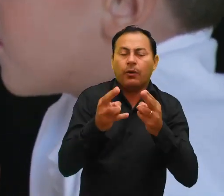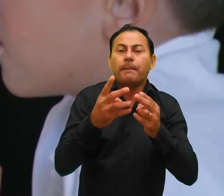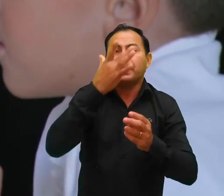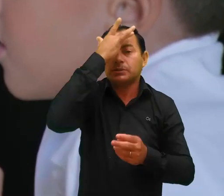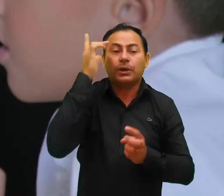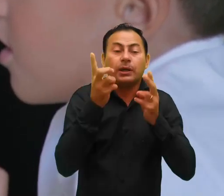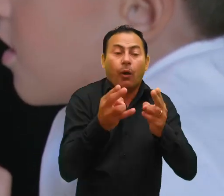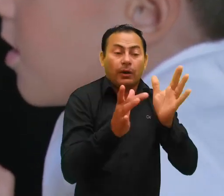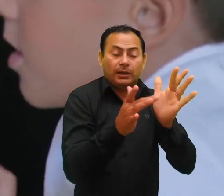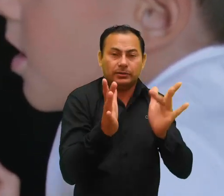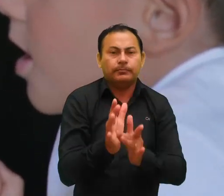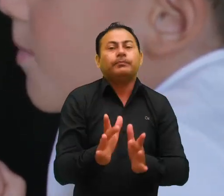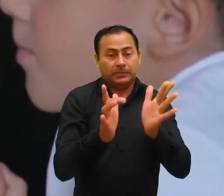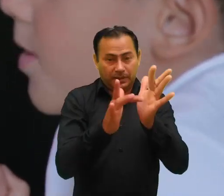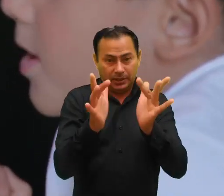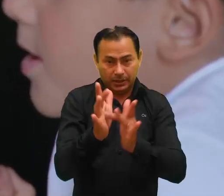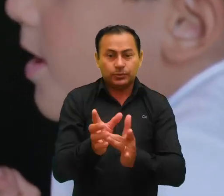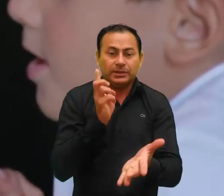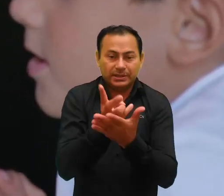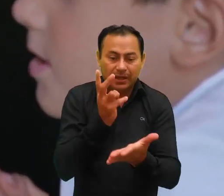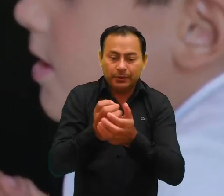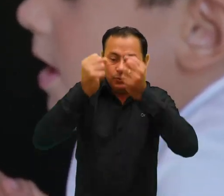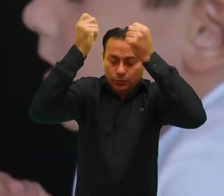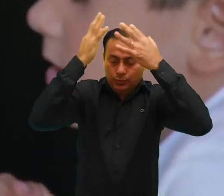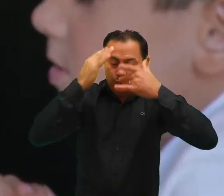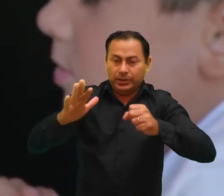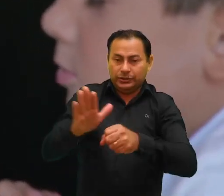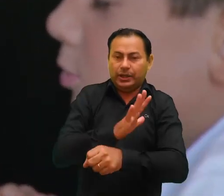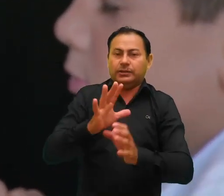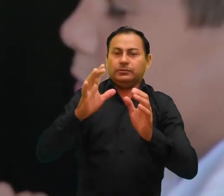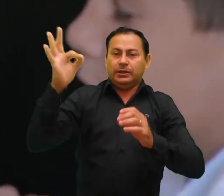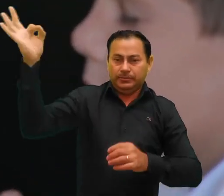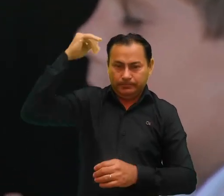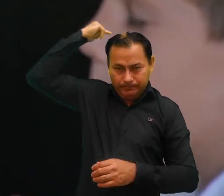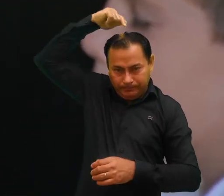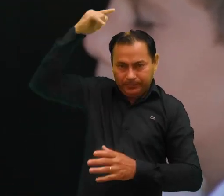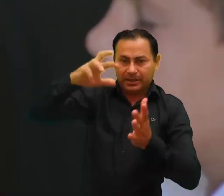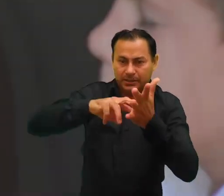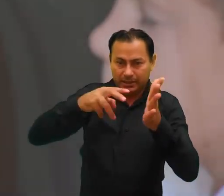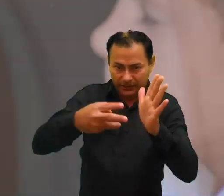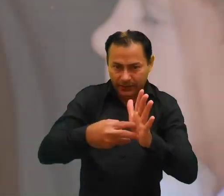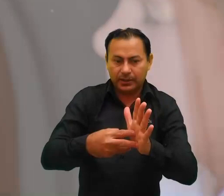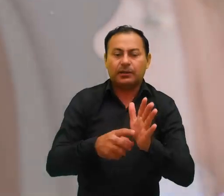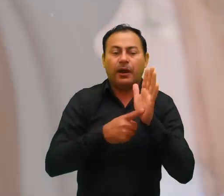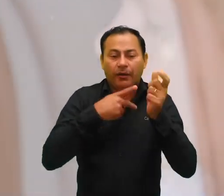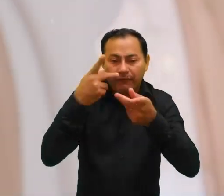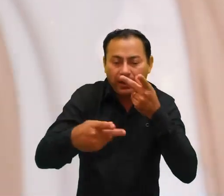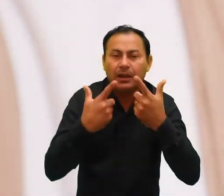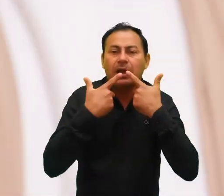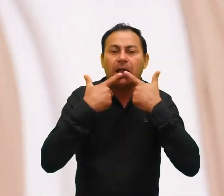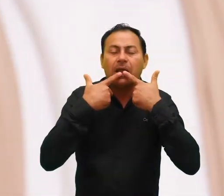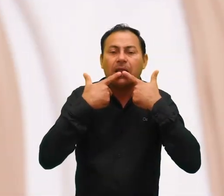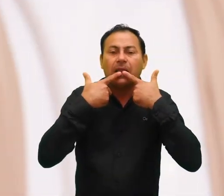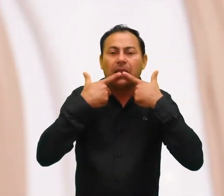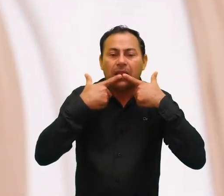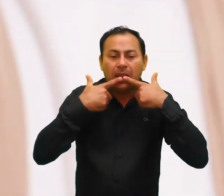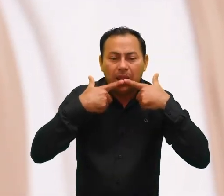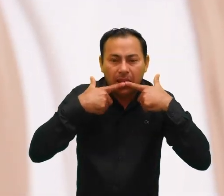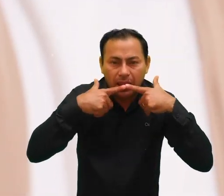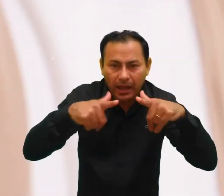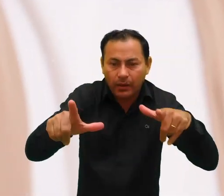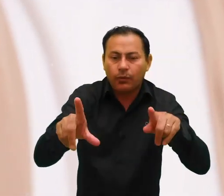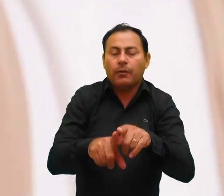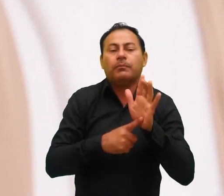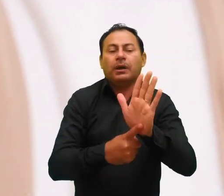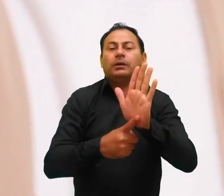como Cristo. Jesus estava sempre cheio do Espírito. Isso significa que ele estava sempre falando em línguas ou manifestando